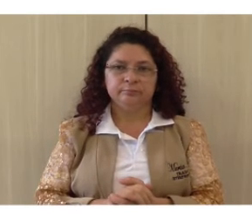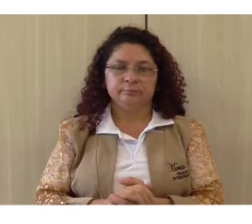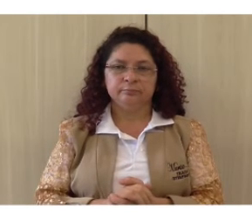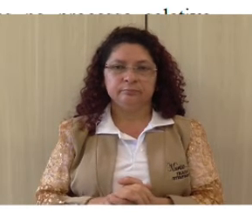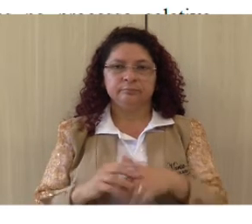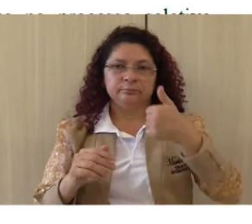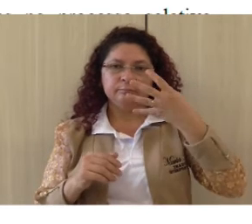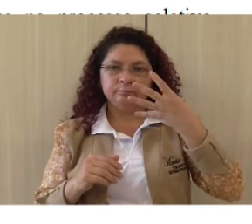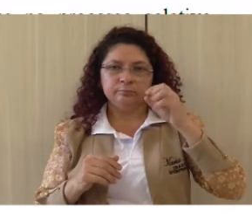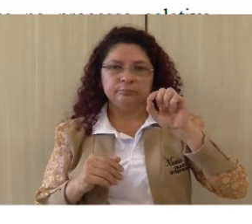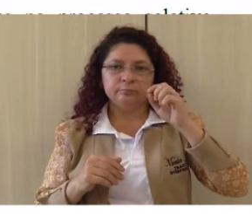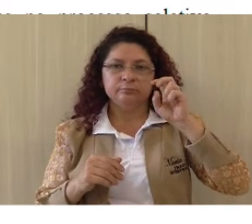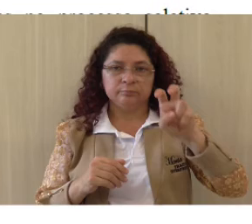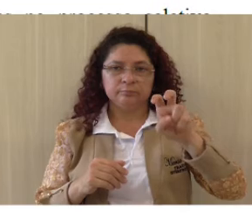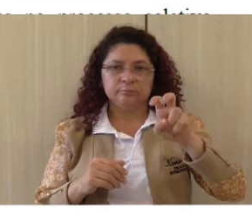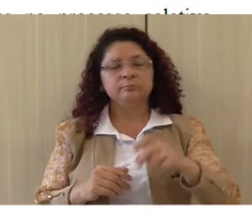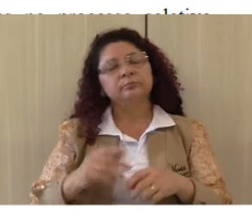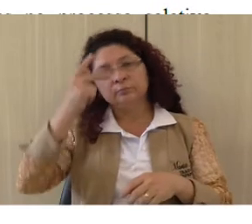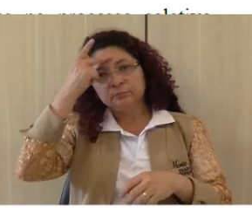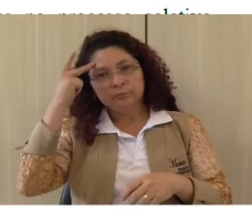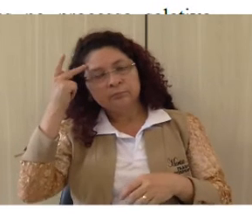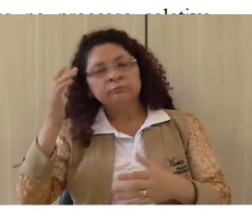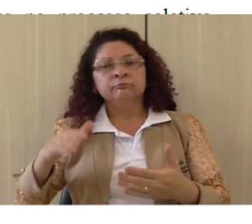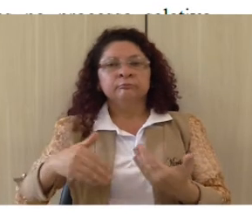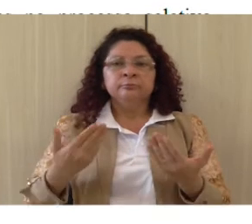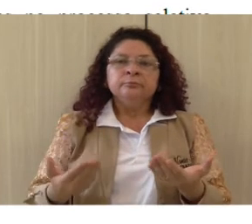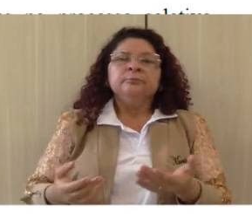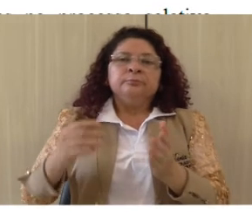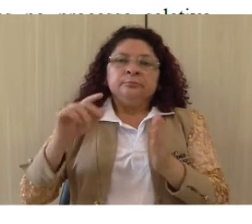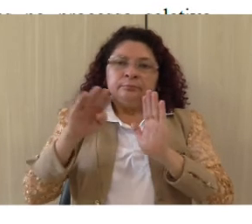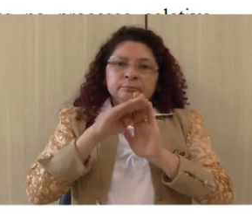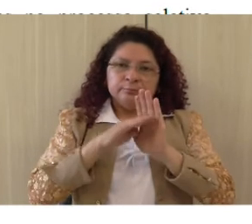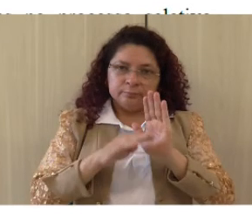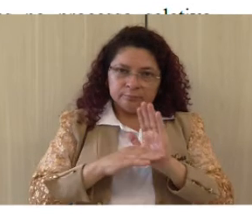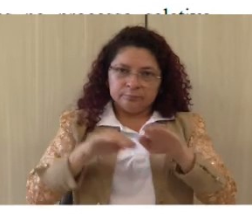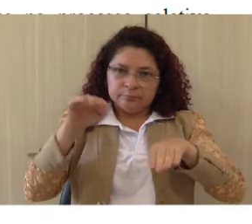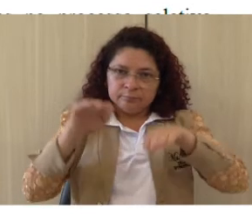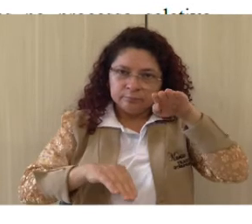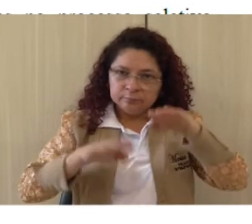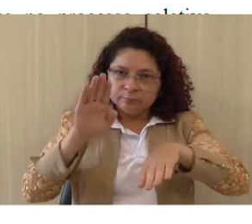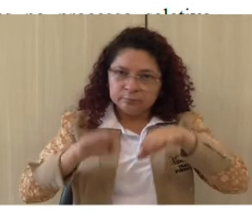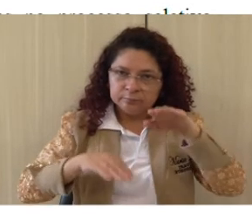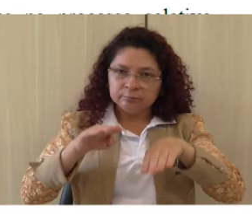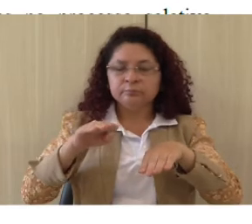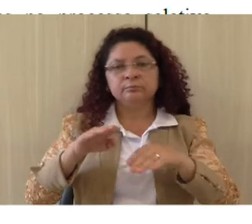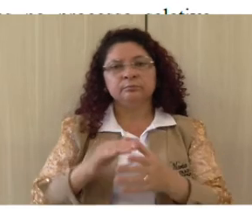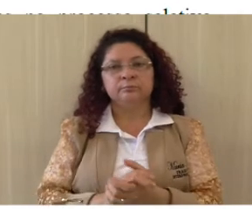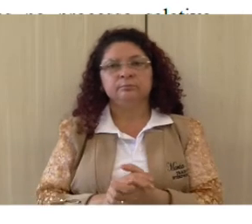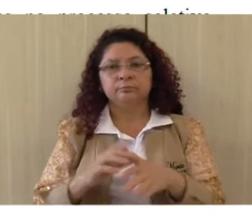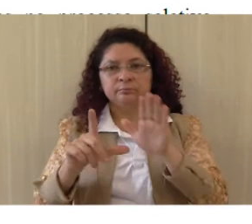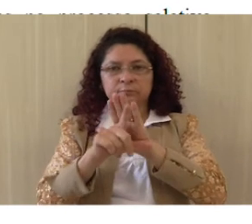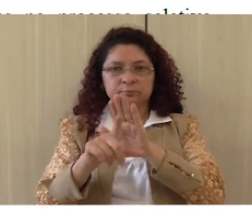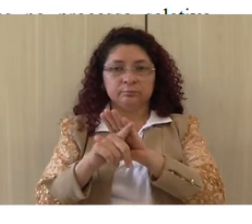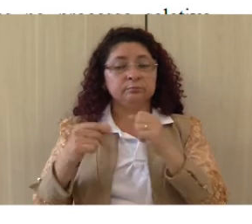Item 14.5. Para que o candidato possa fazer jus a este critério de desempate da LDB, o